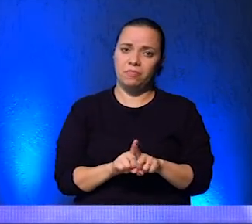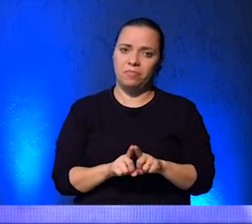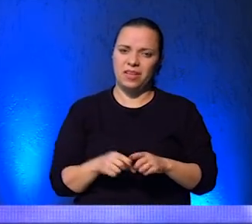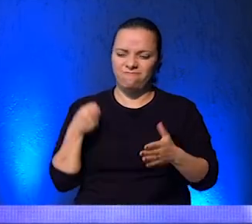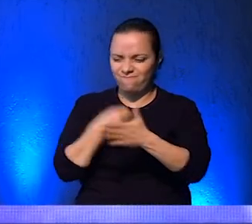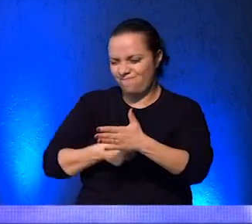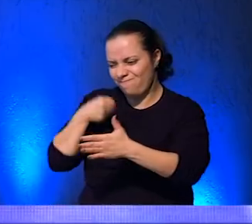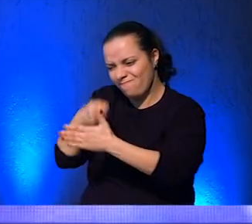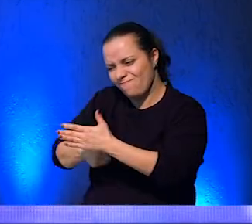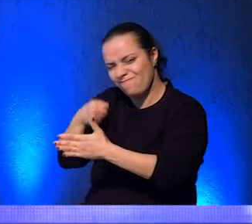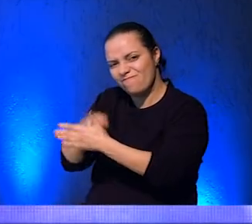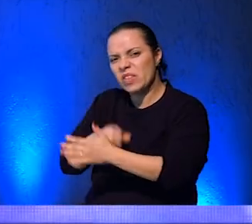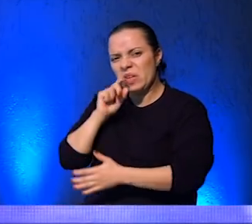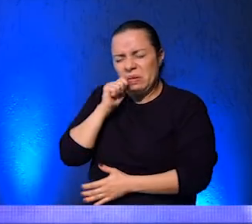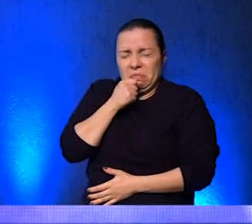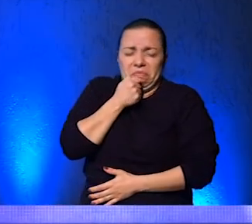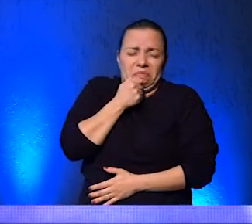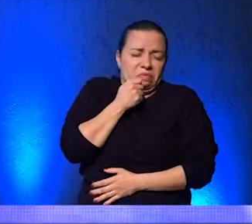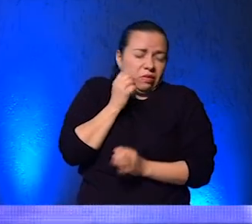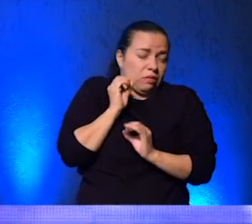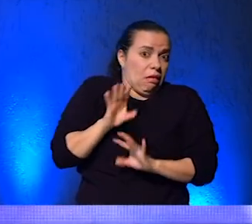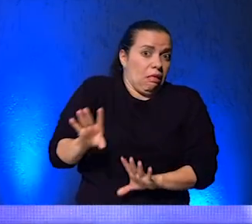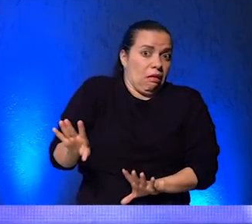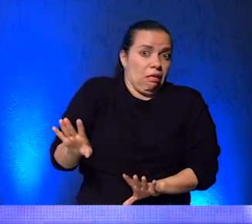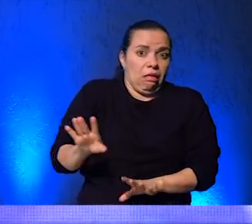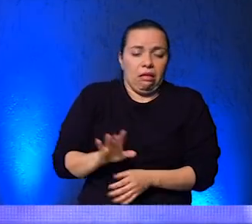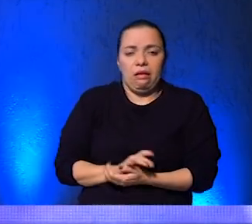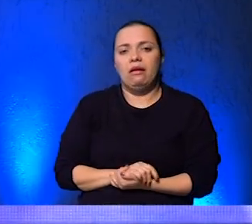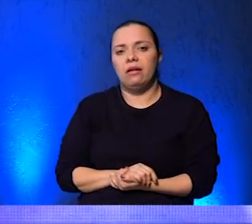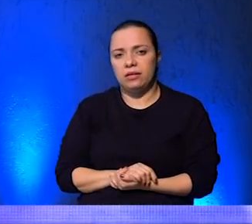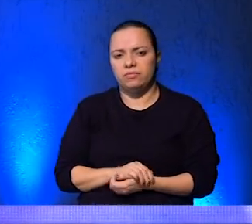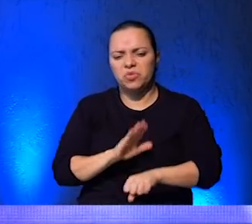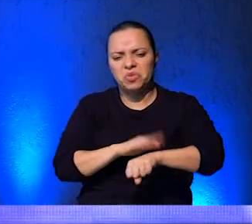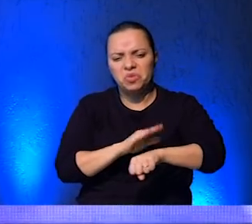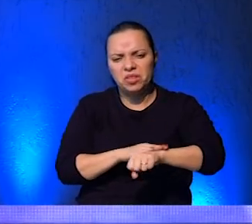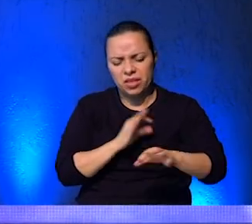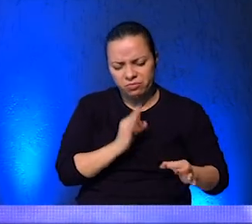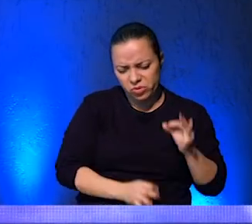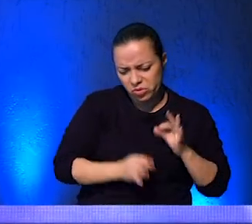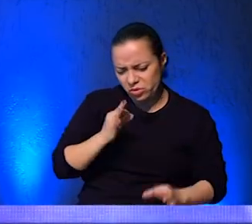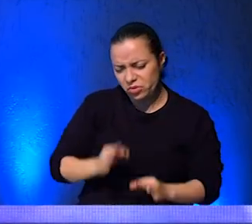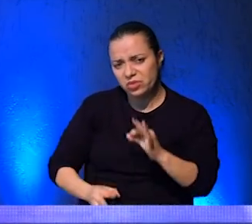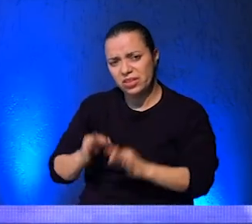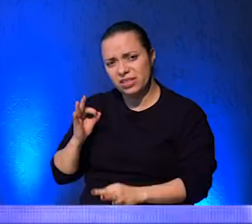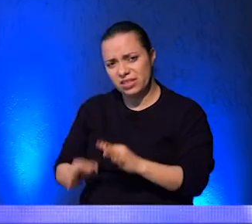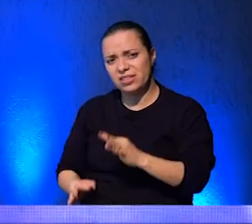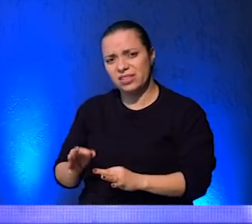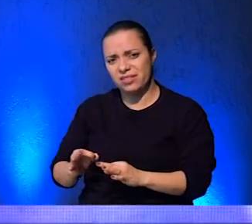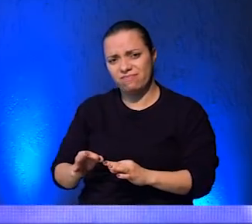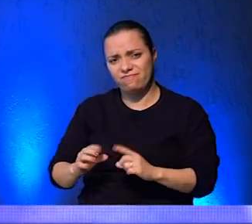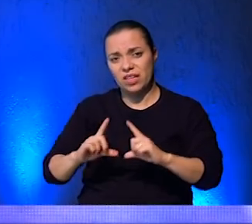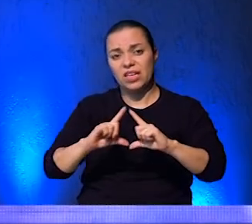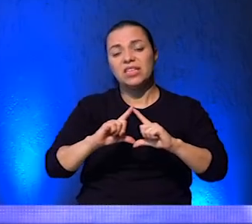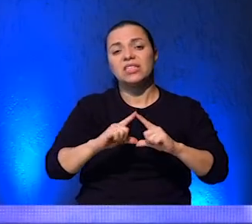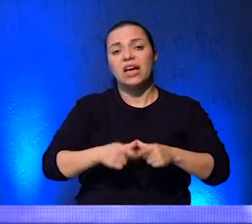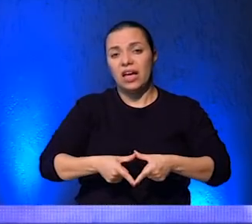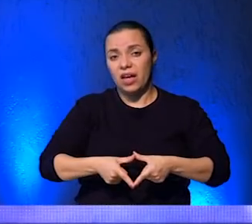dos juízes no período dos juízes em israel era escravizado